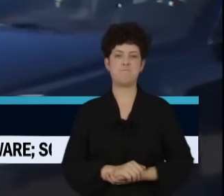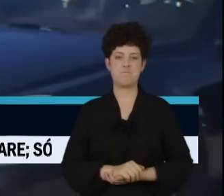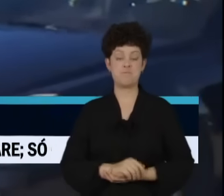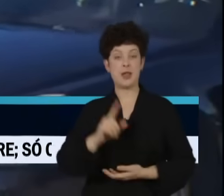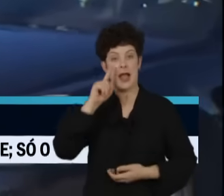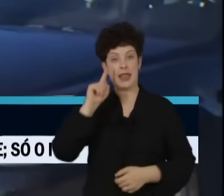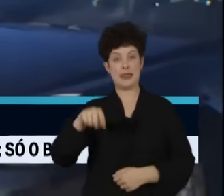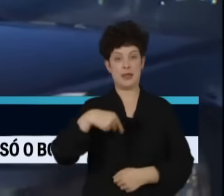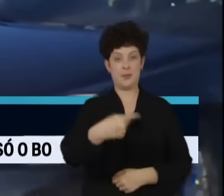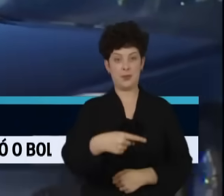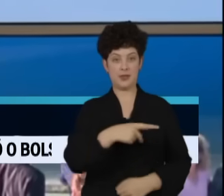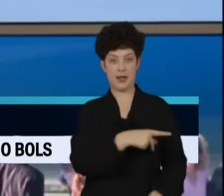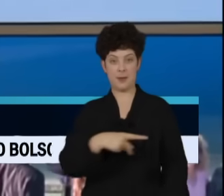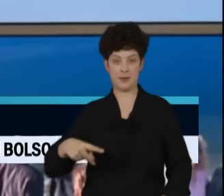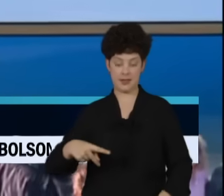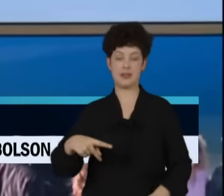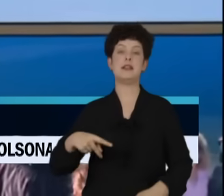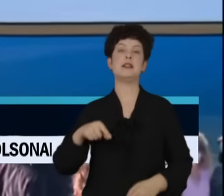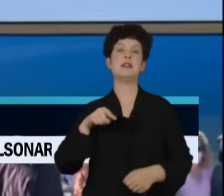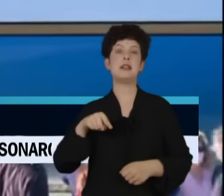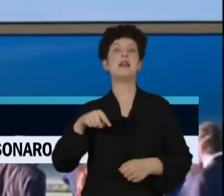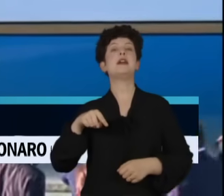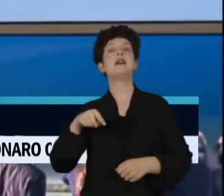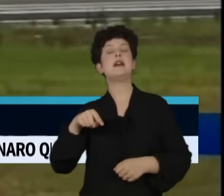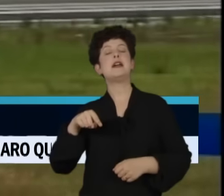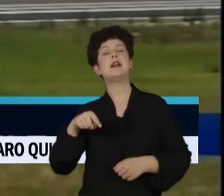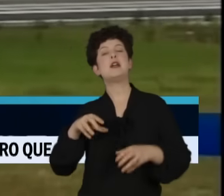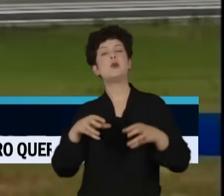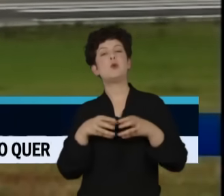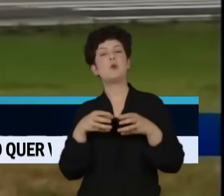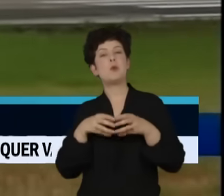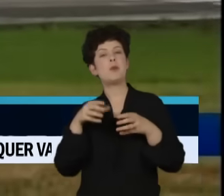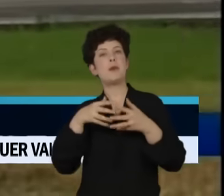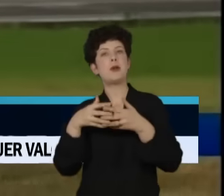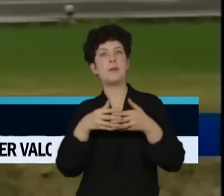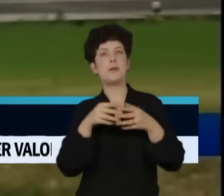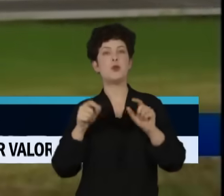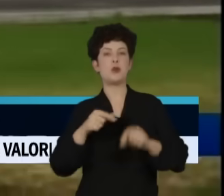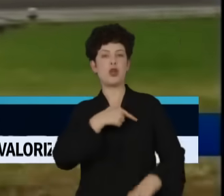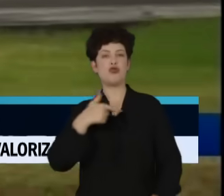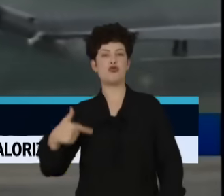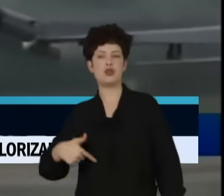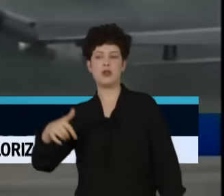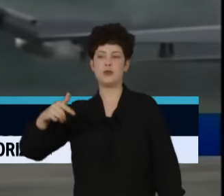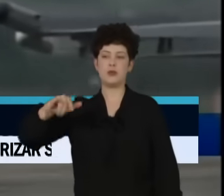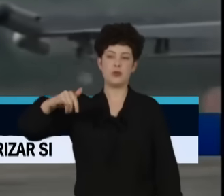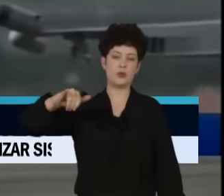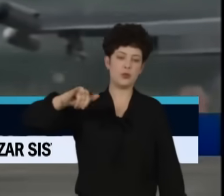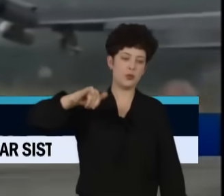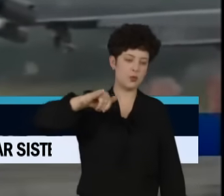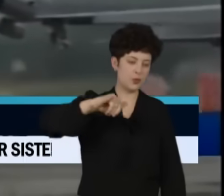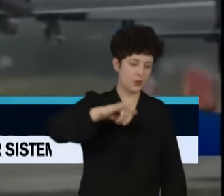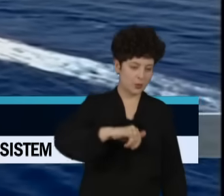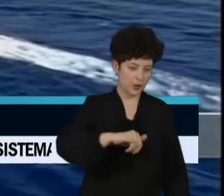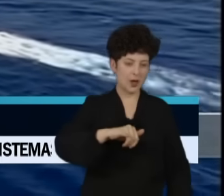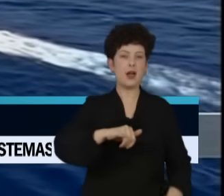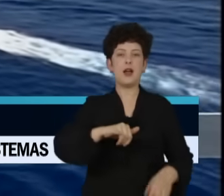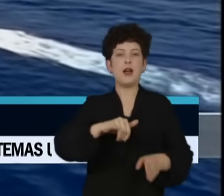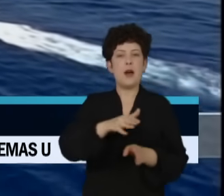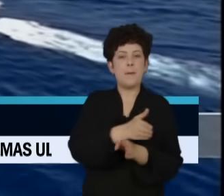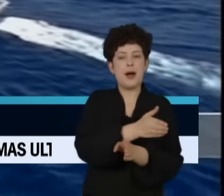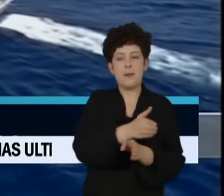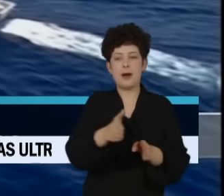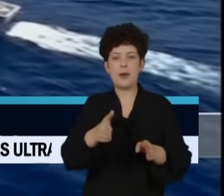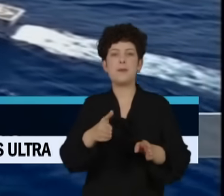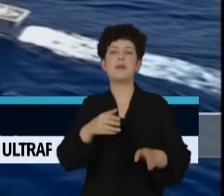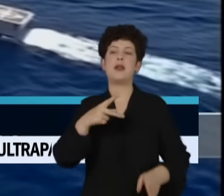Logo depois que a presidente da Câmara americana deixou a ilha, caças chineses sobrevoaram o estreito que separa os dois vizinhos. Pequim